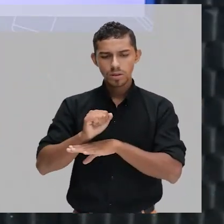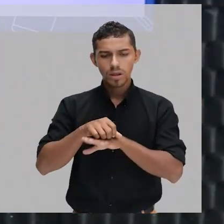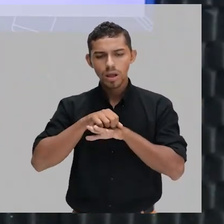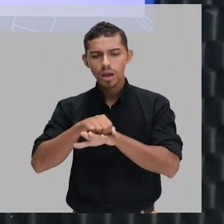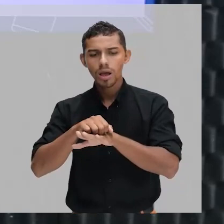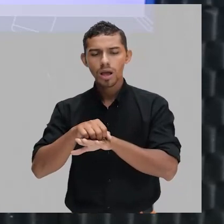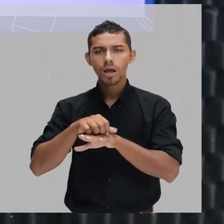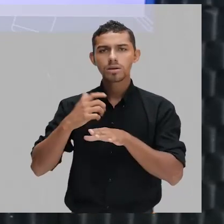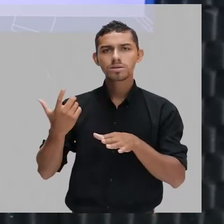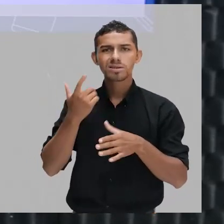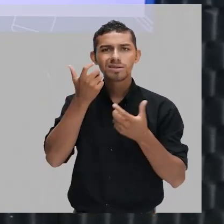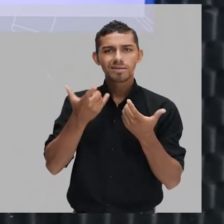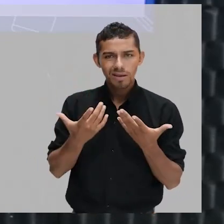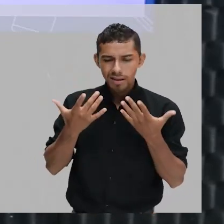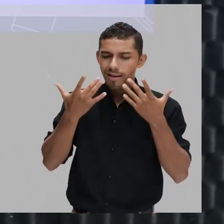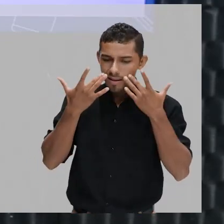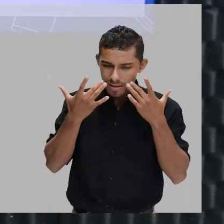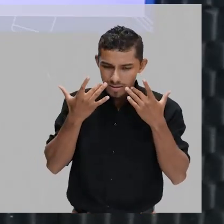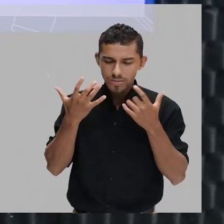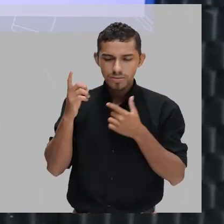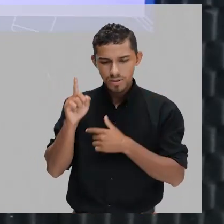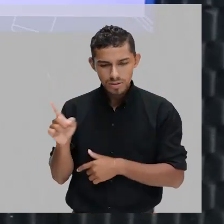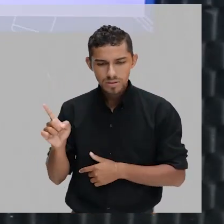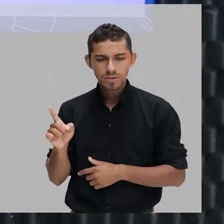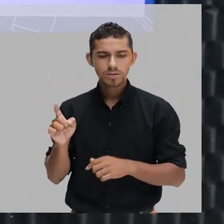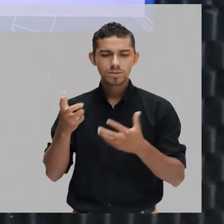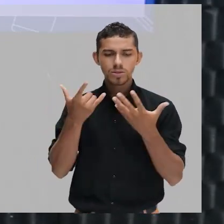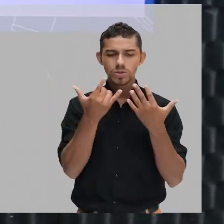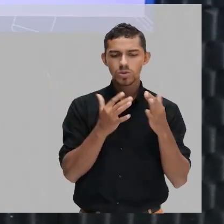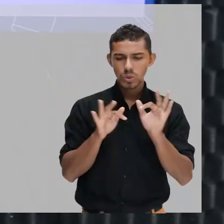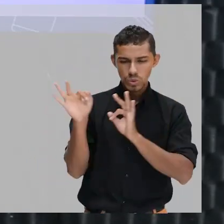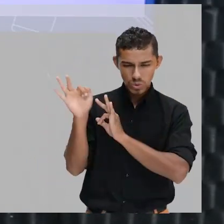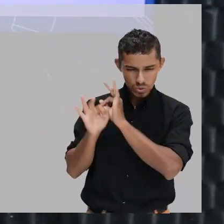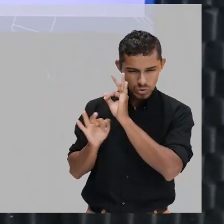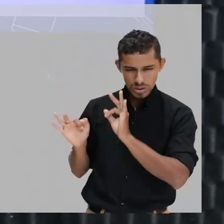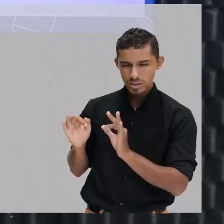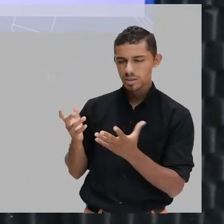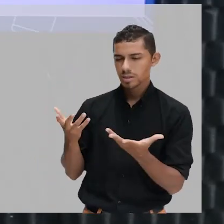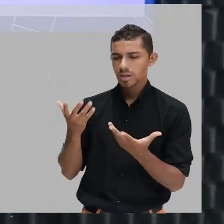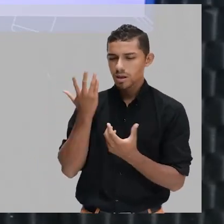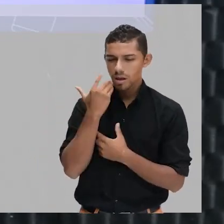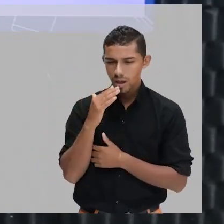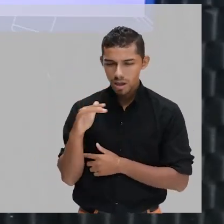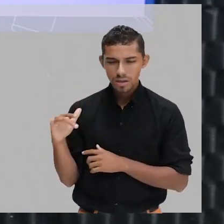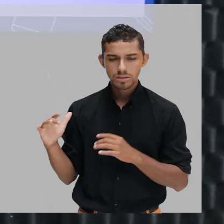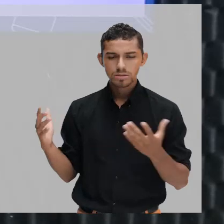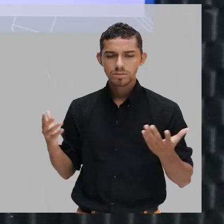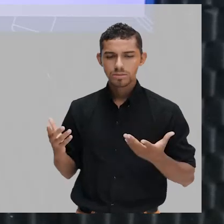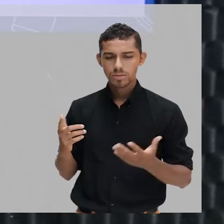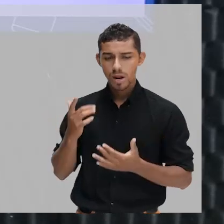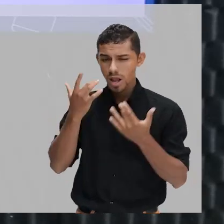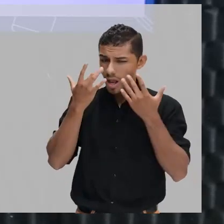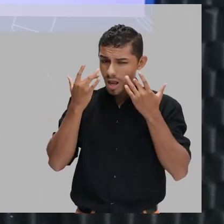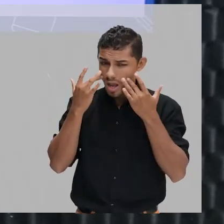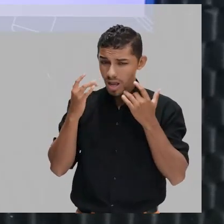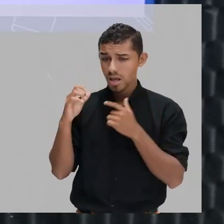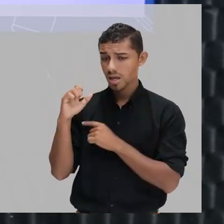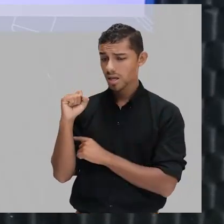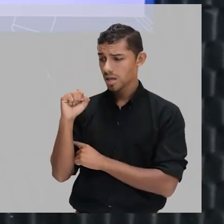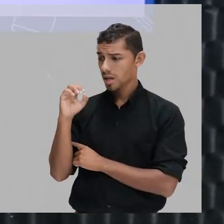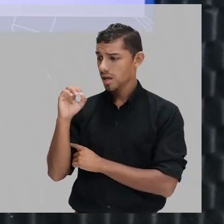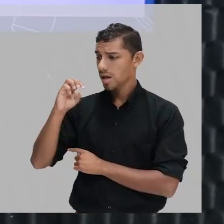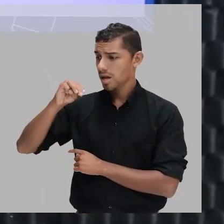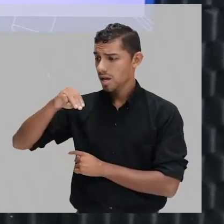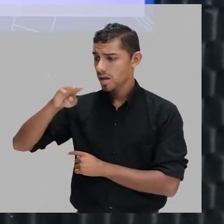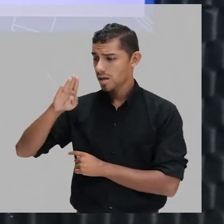de teatro de animação. Elabora o teatro das sombras, visando, por exemplo, entreter as crianças. Teatro das Sombras? O que é Teatro das Sombras? Né?